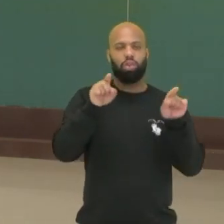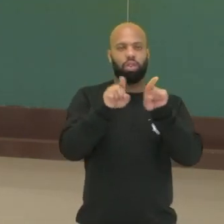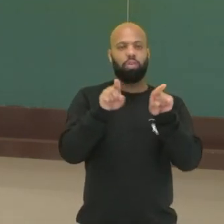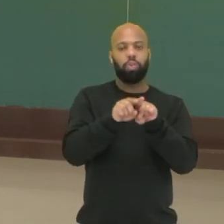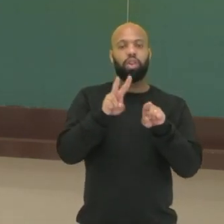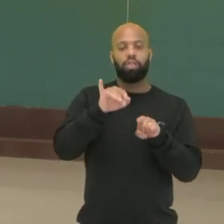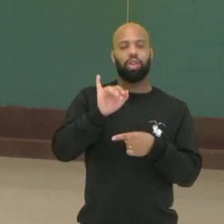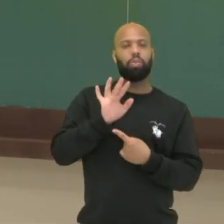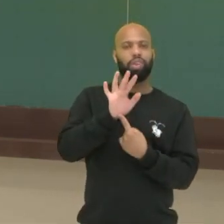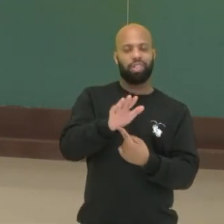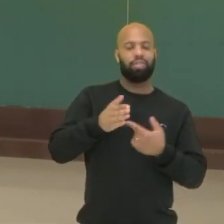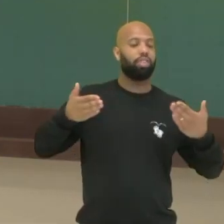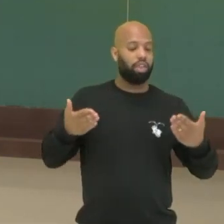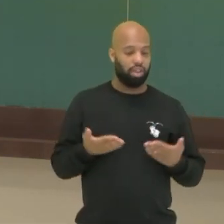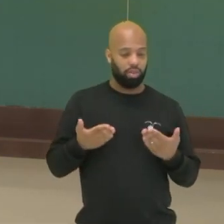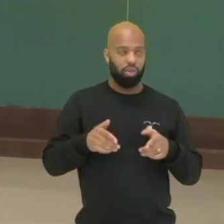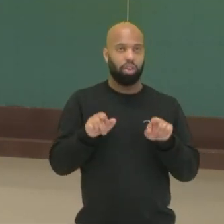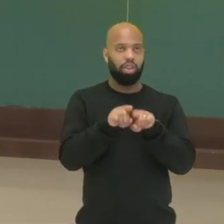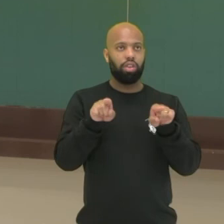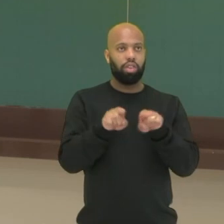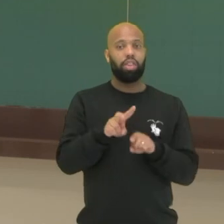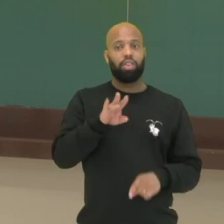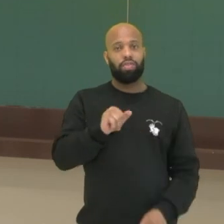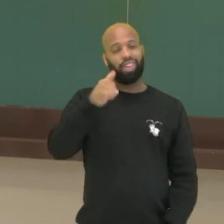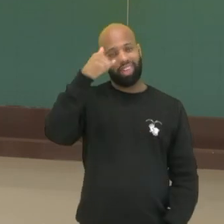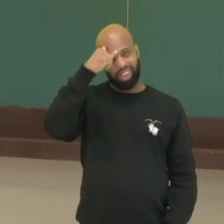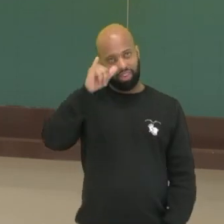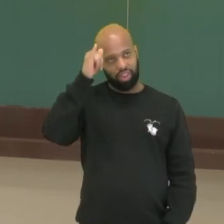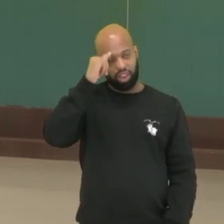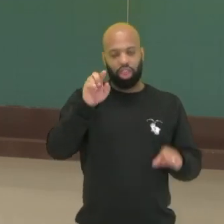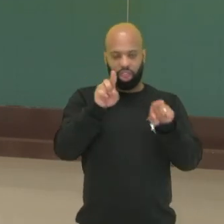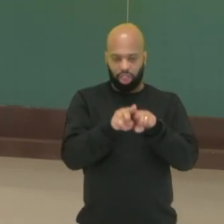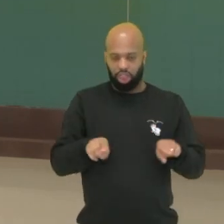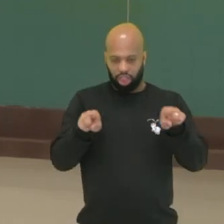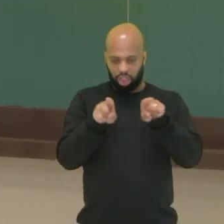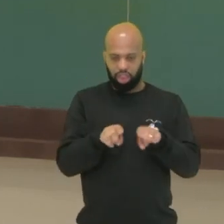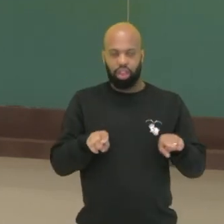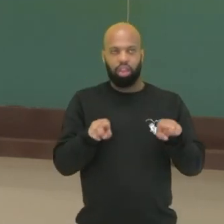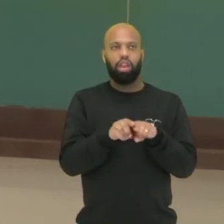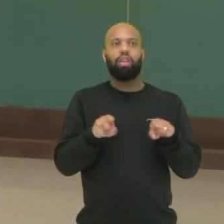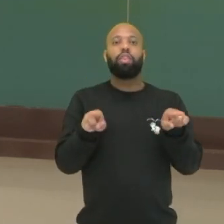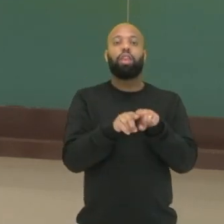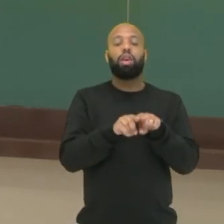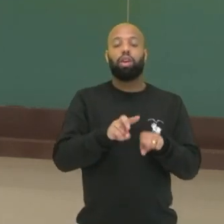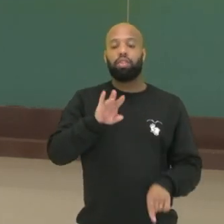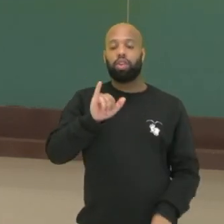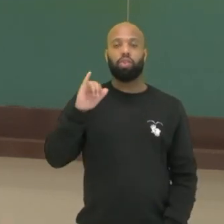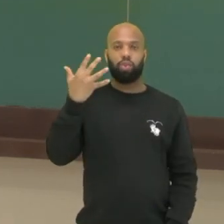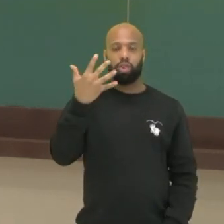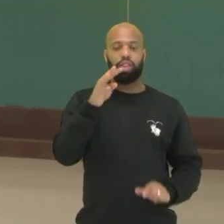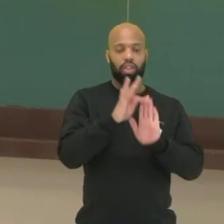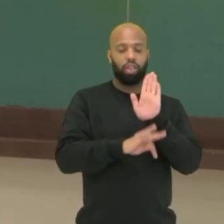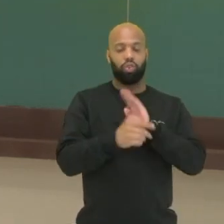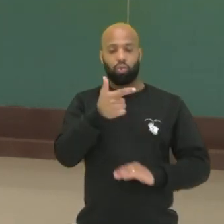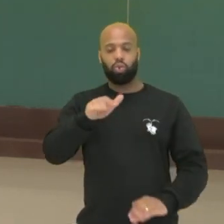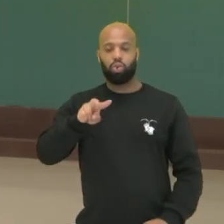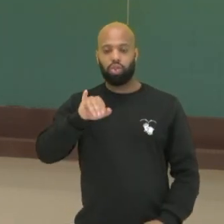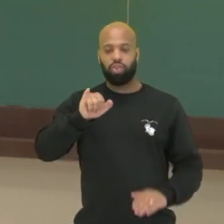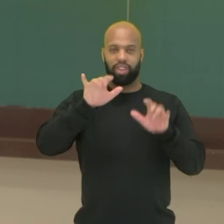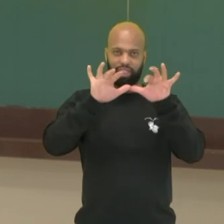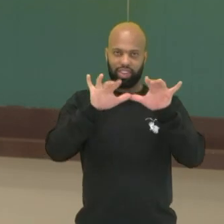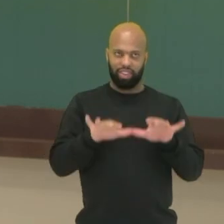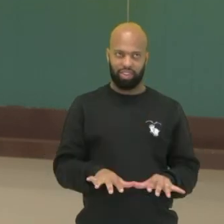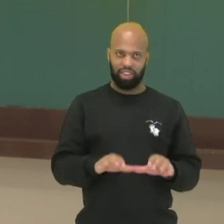demonstrar a atualidade, vai evitar a repetição e também vai ocorrer isso nos outros textos que você vai escrever.